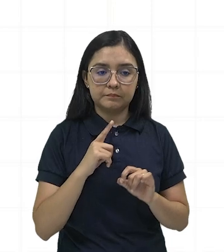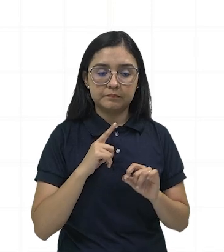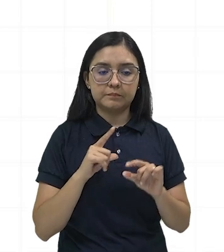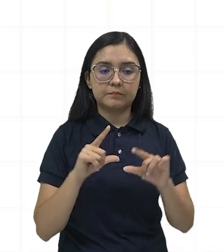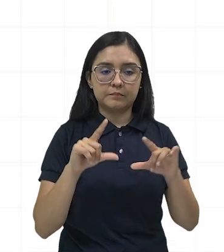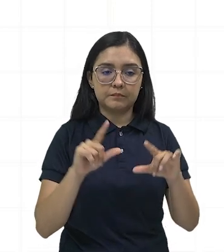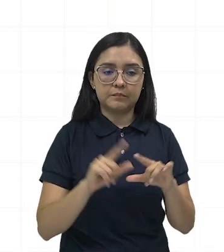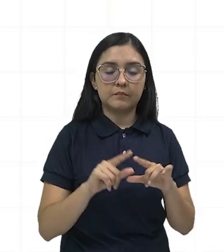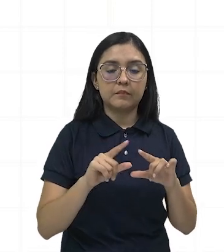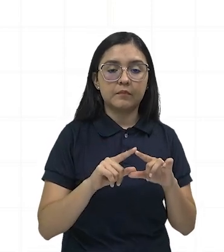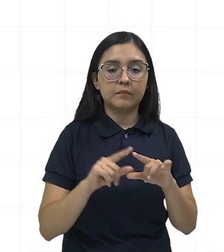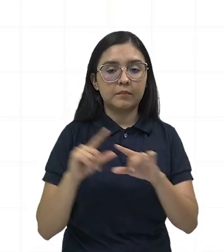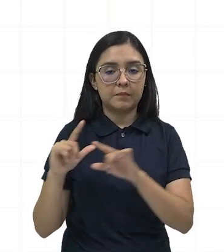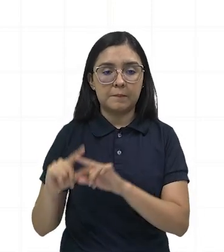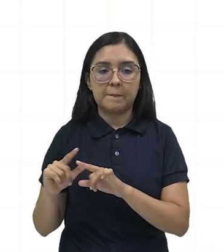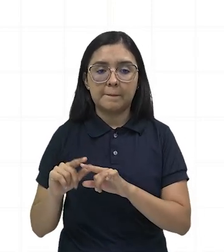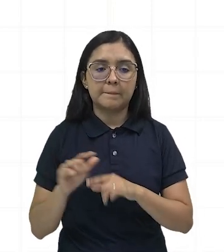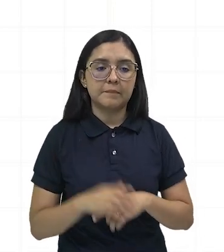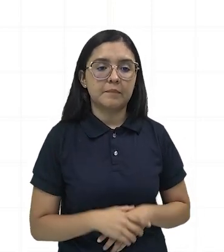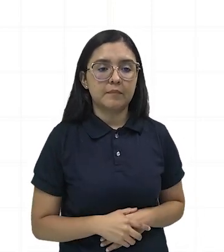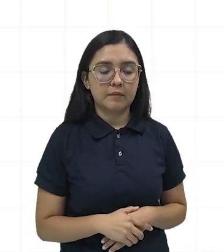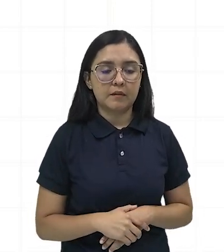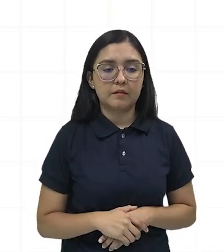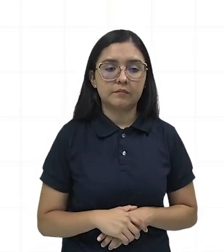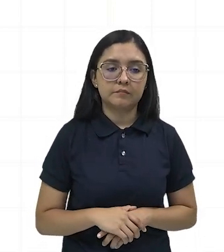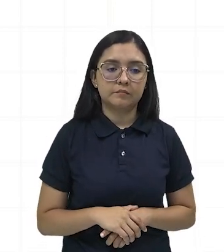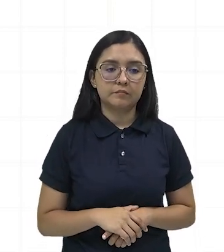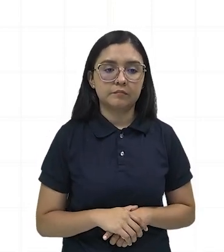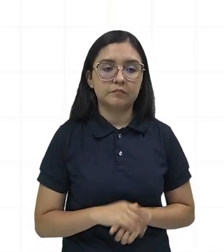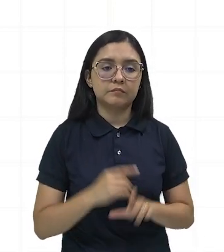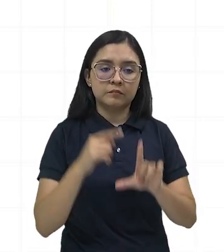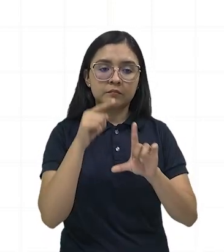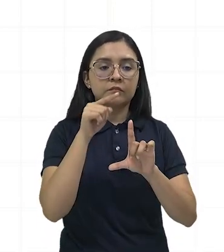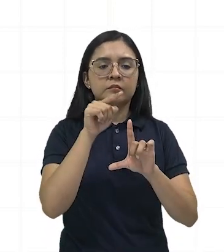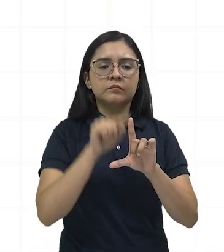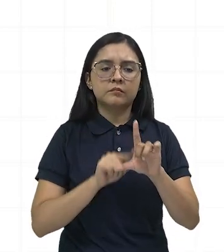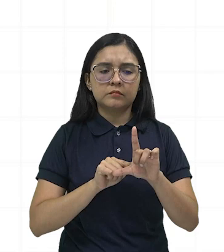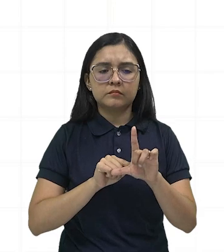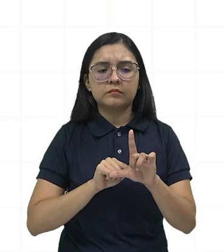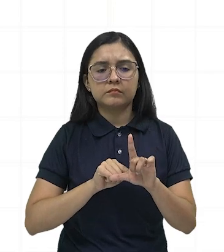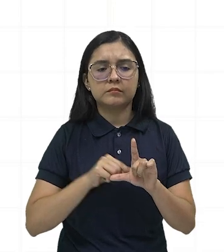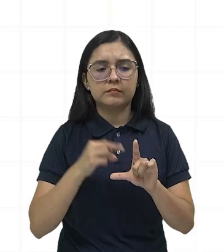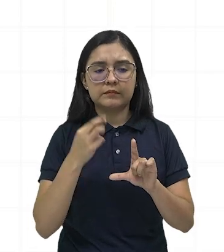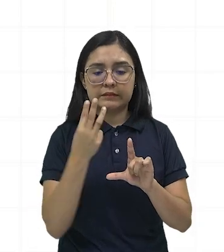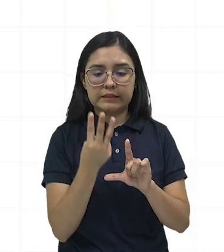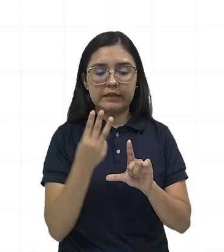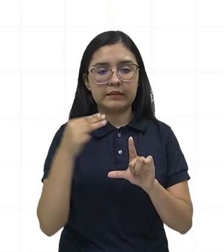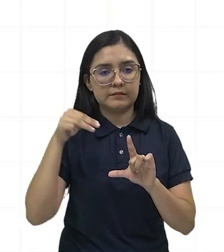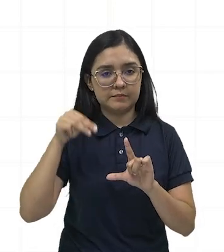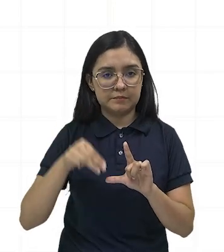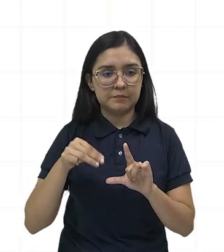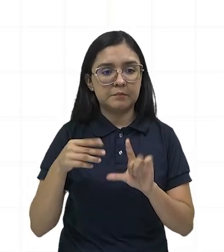a medida desse lado. Tá? Então, ele deu a medida desse lado